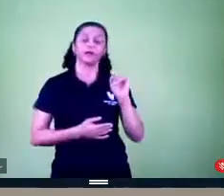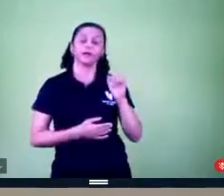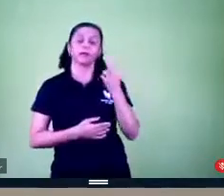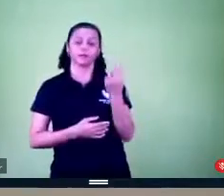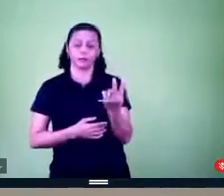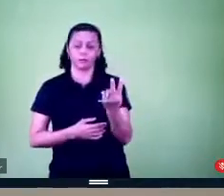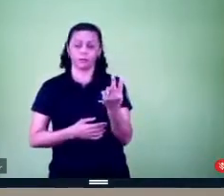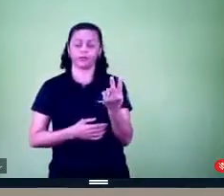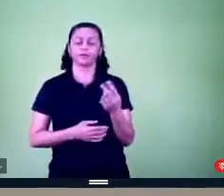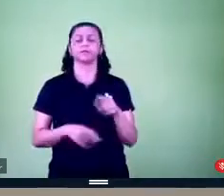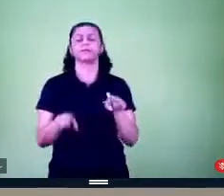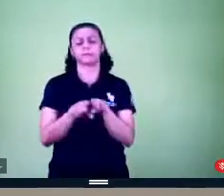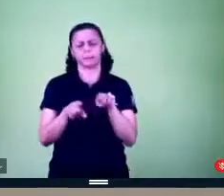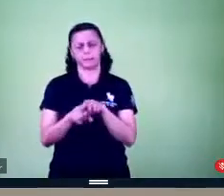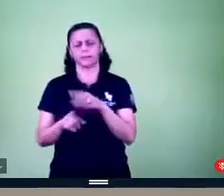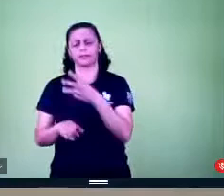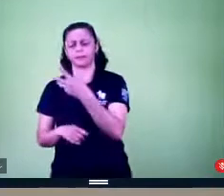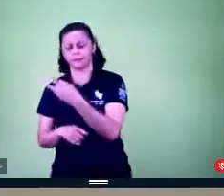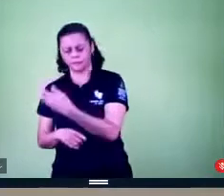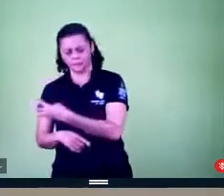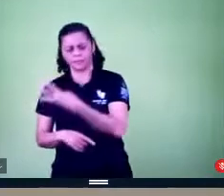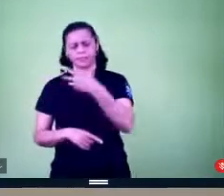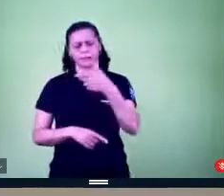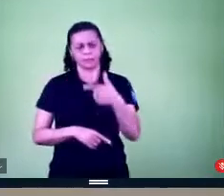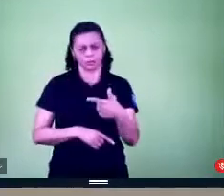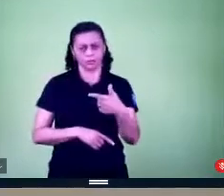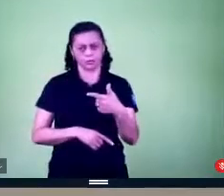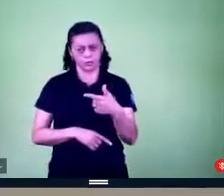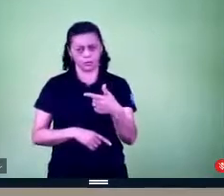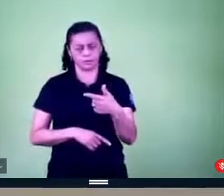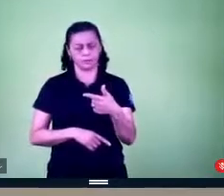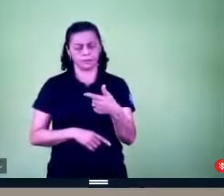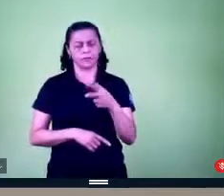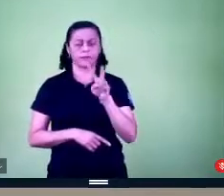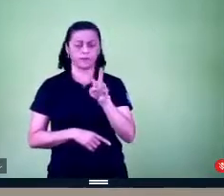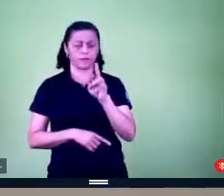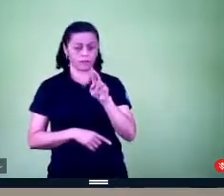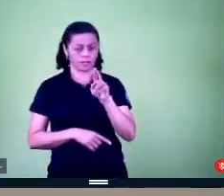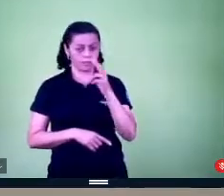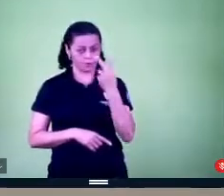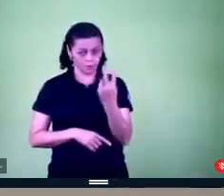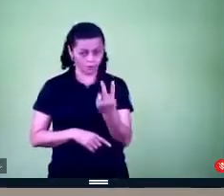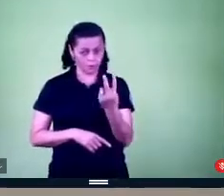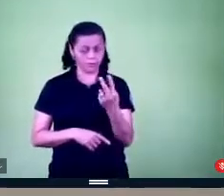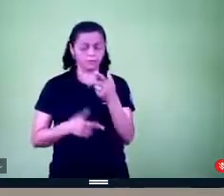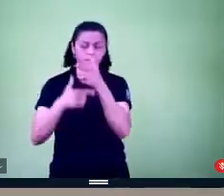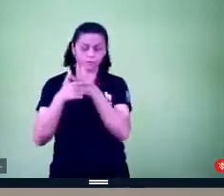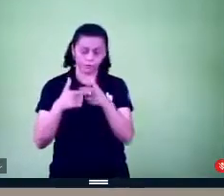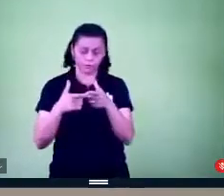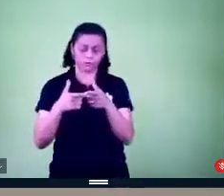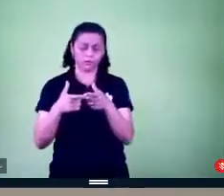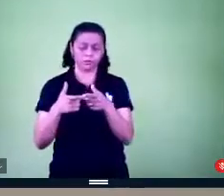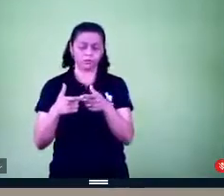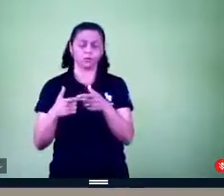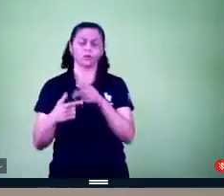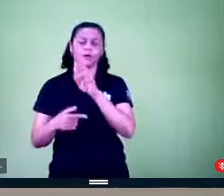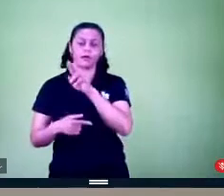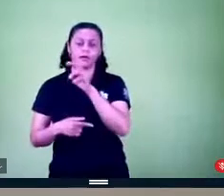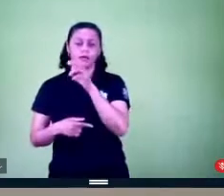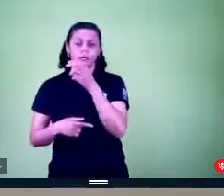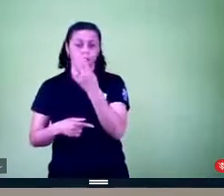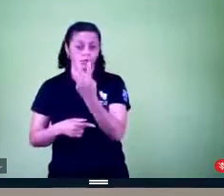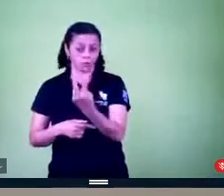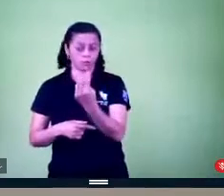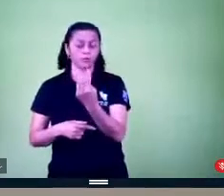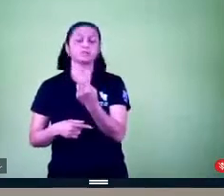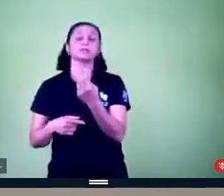volts, VR2, dividido pelo R2, que vale 16, que vai ser igual a 2 amperes.